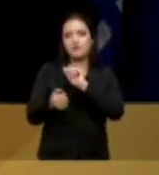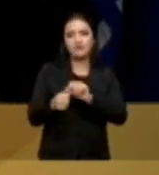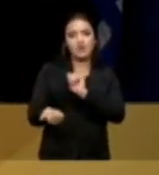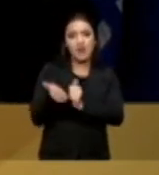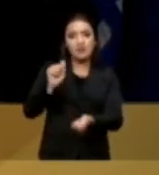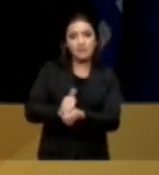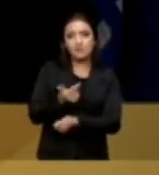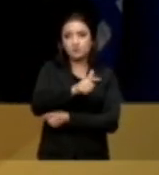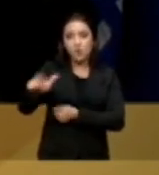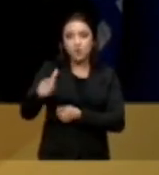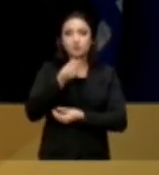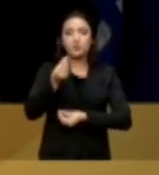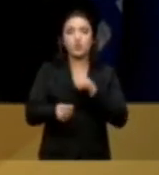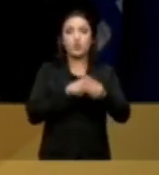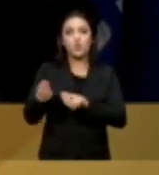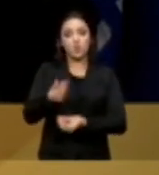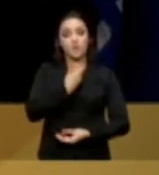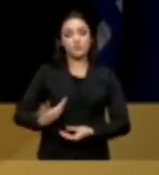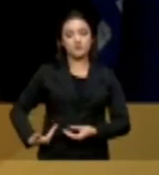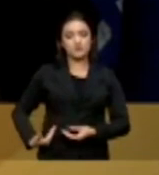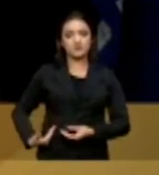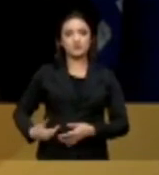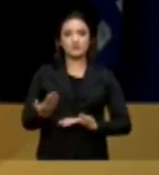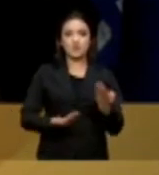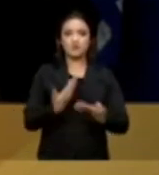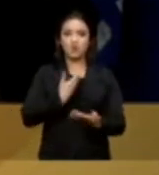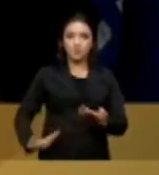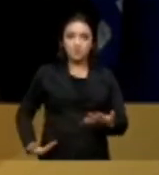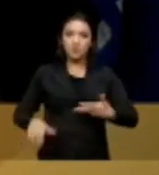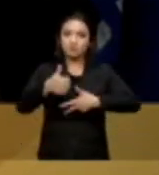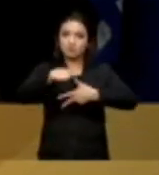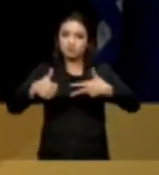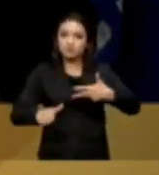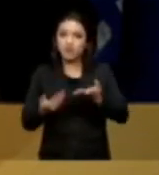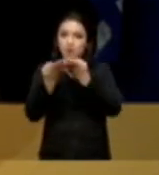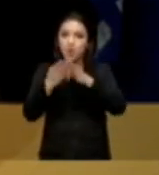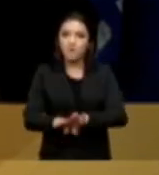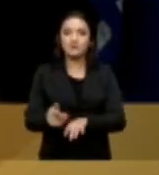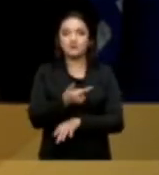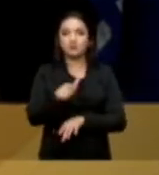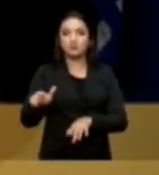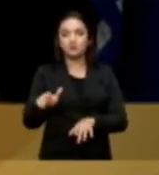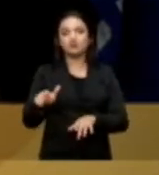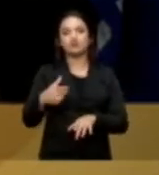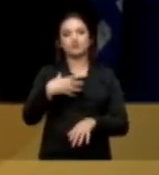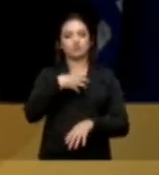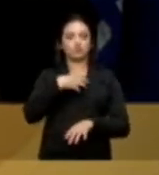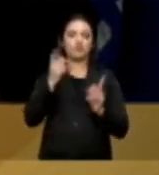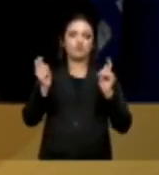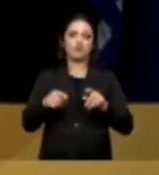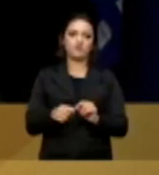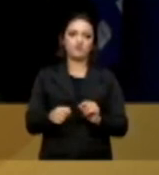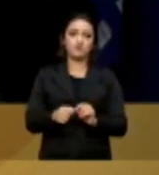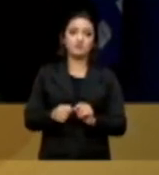obrigação alternativa para servidores públicos em estágio probatório cumprir seus deveres funcionais em observância ao dever de